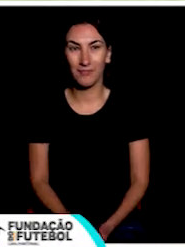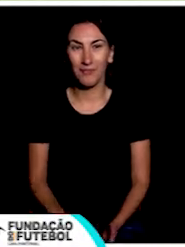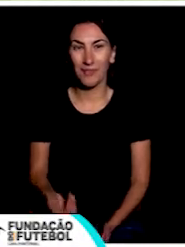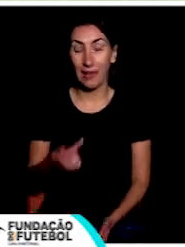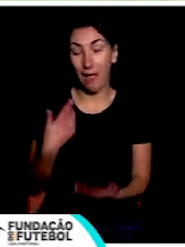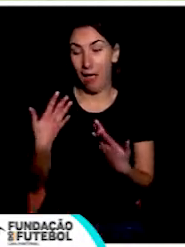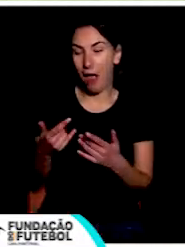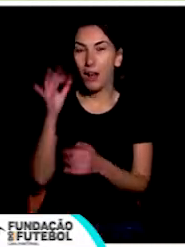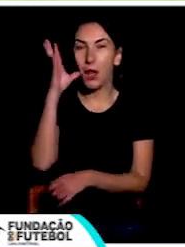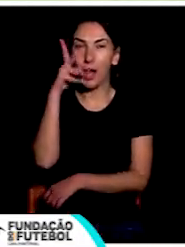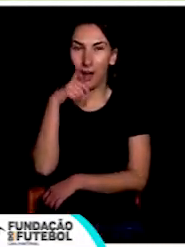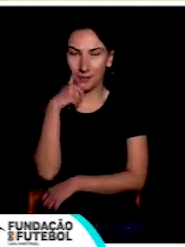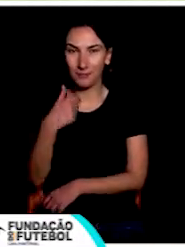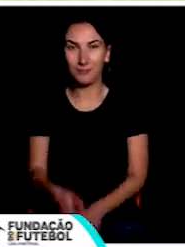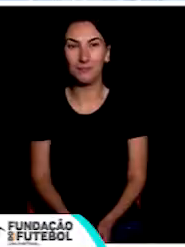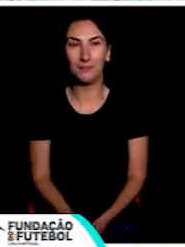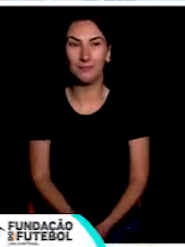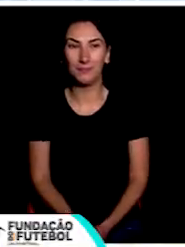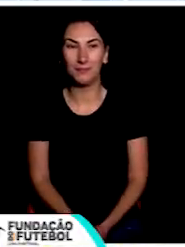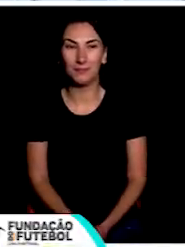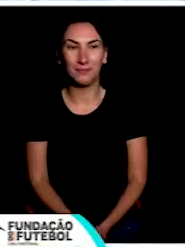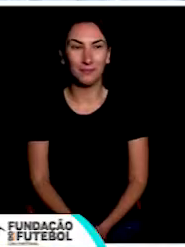Viu que a primeira era só o aquecimento.